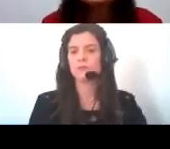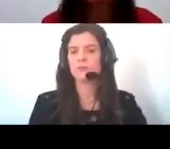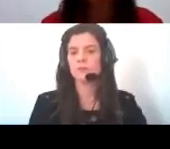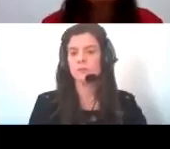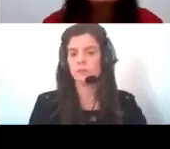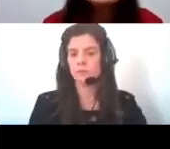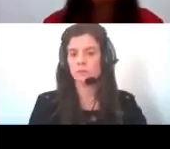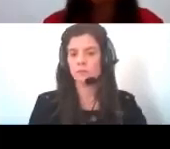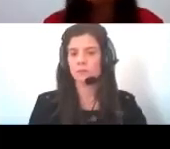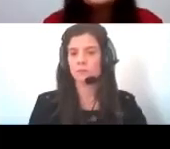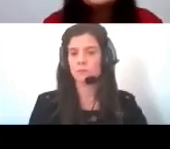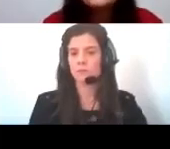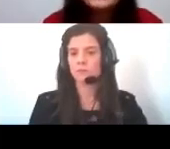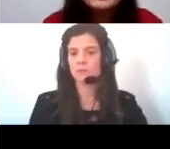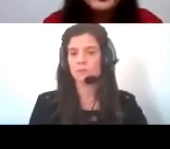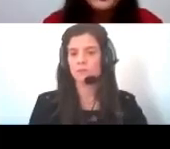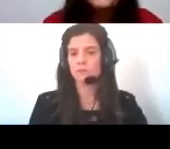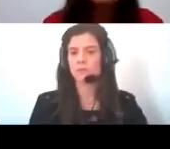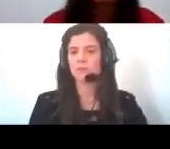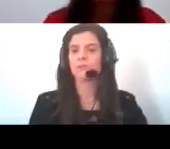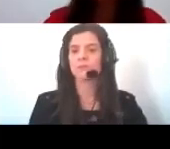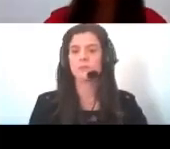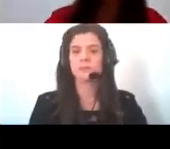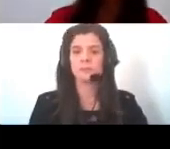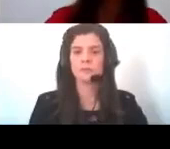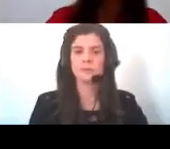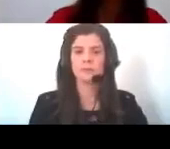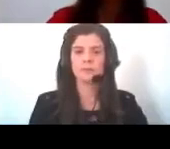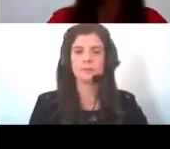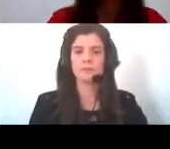de EJA e de ensino especial.